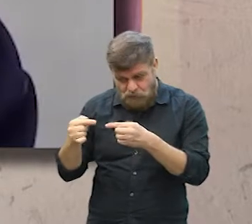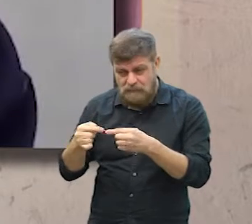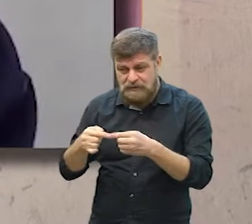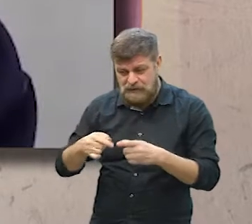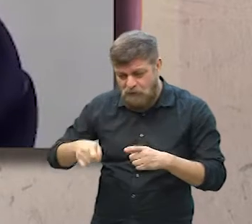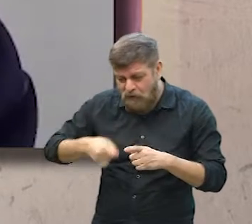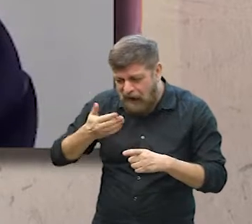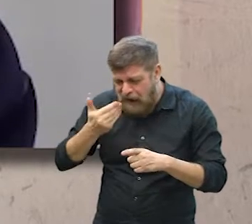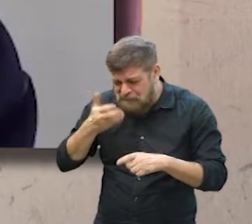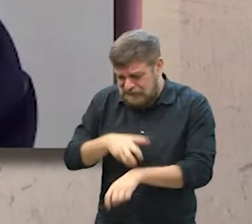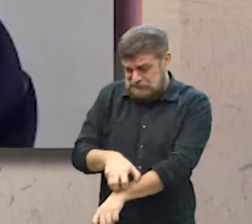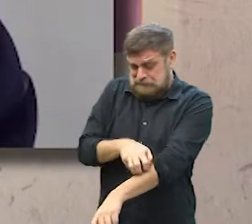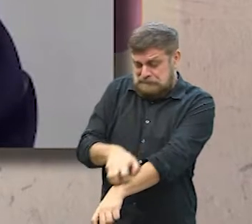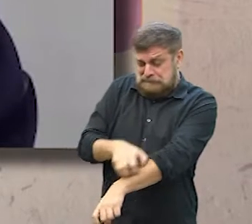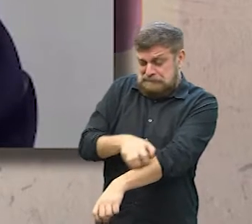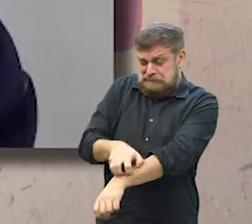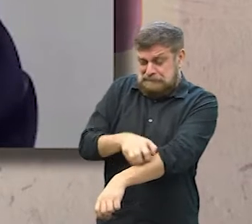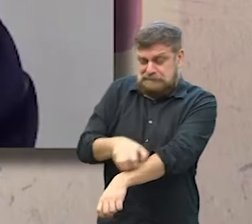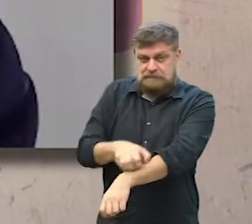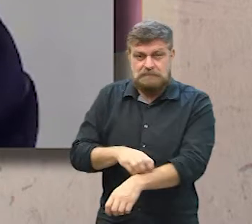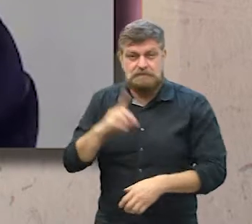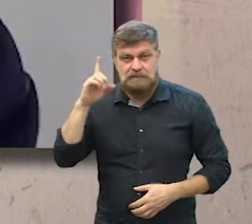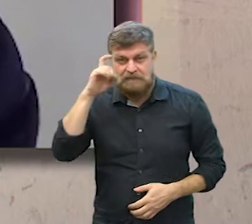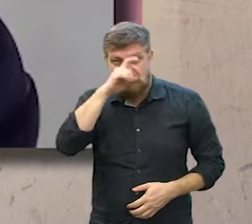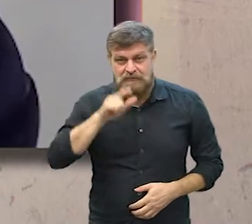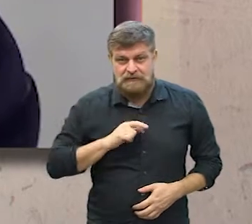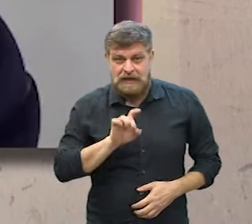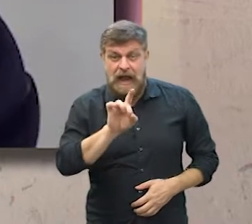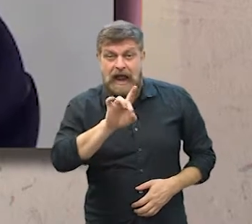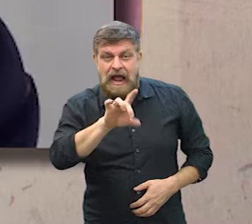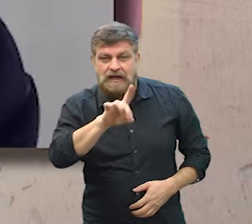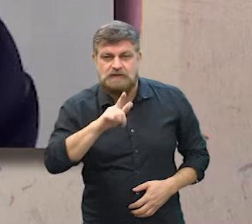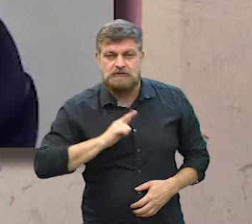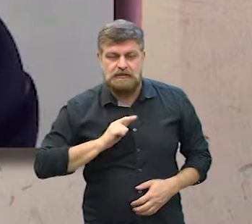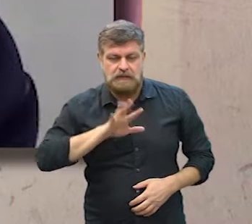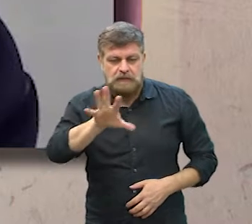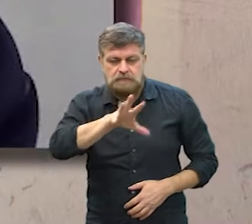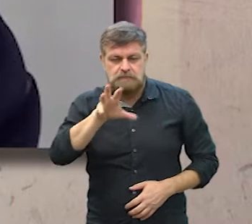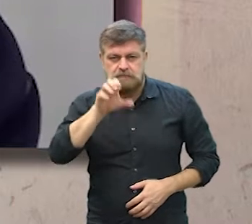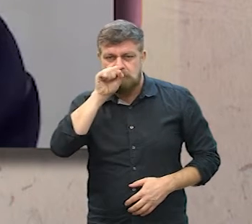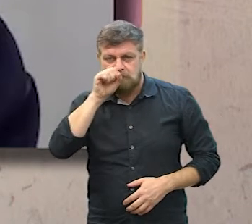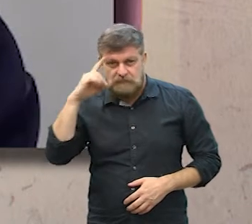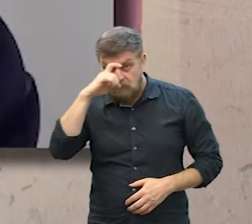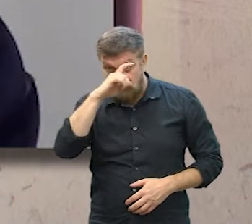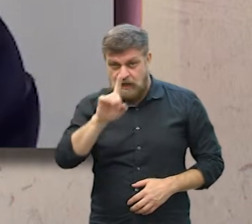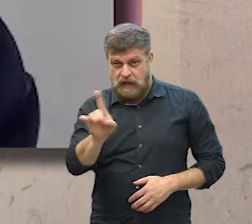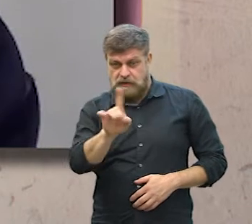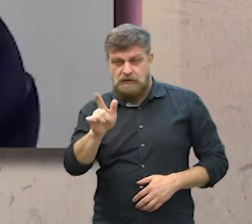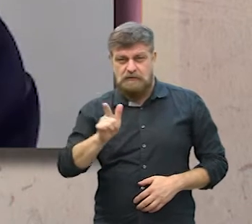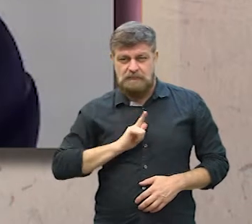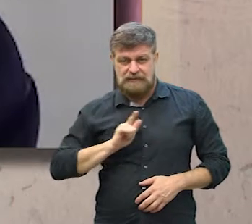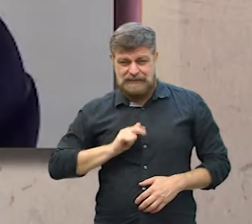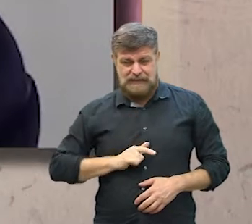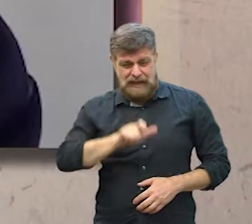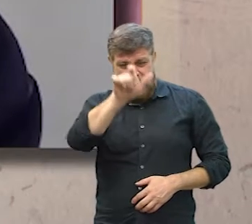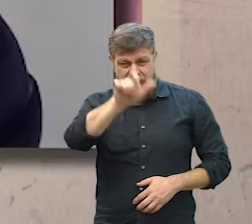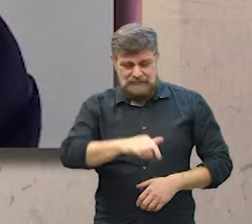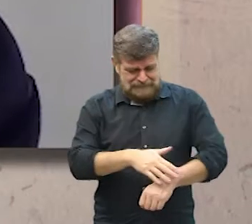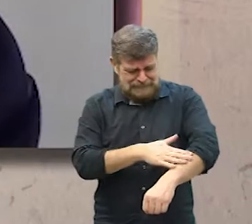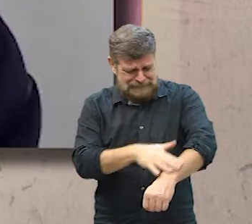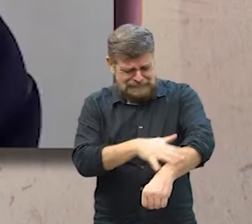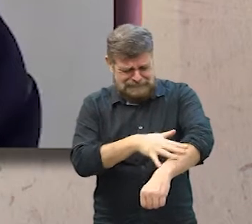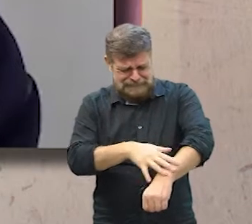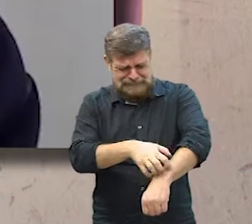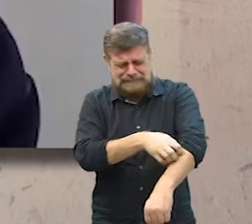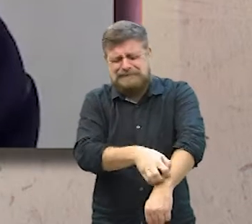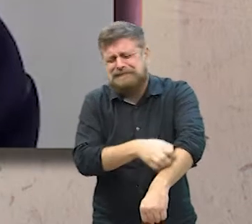alimentar. Mas, normalmente, a alergia alimentar dificilmente vai se manifestar só com quadro respiratório. Muitas vezes o paciente vai referir piora da